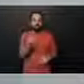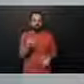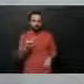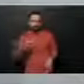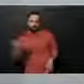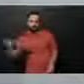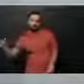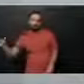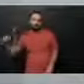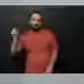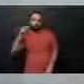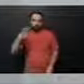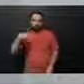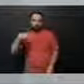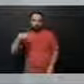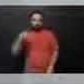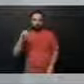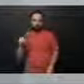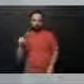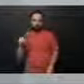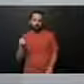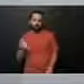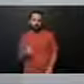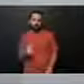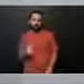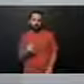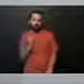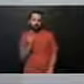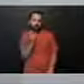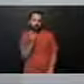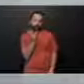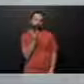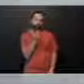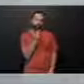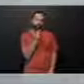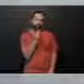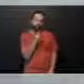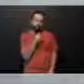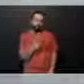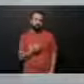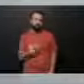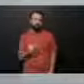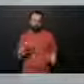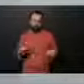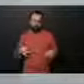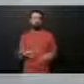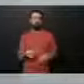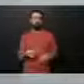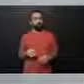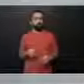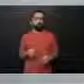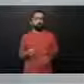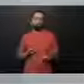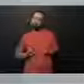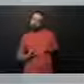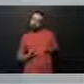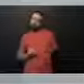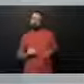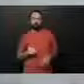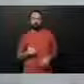3, até chegar no 70. Nós levaríamos bastante tempo. Dá certo? Dá certo. Mas não